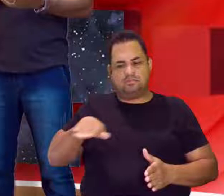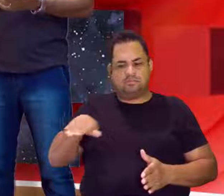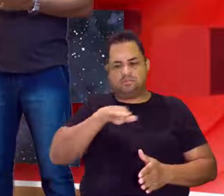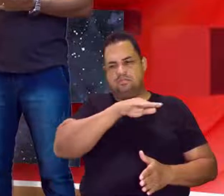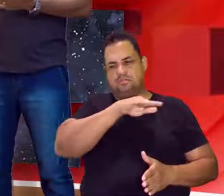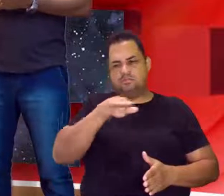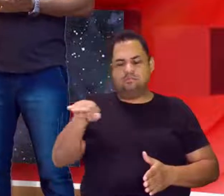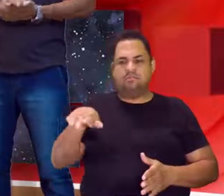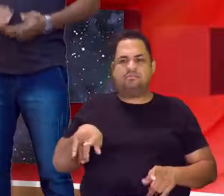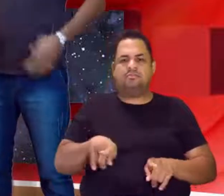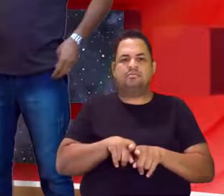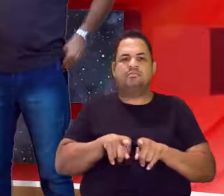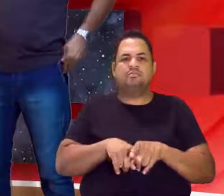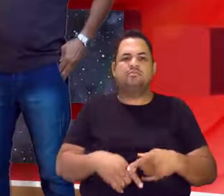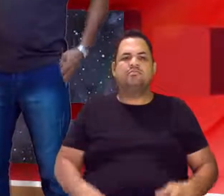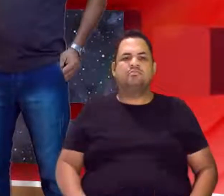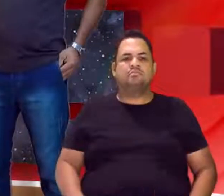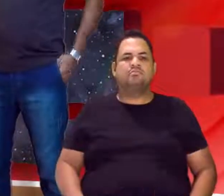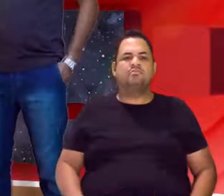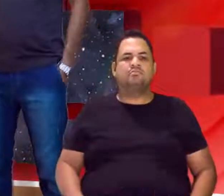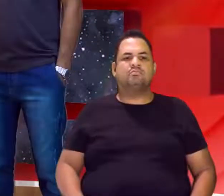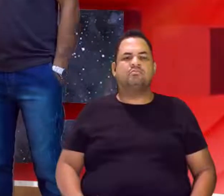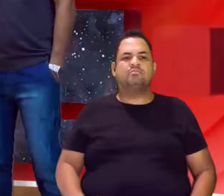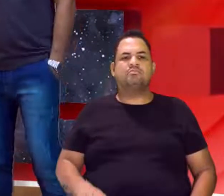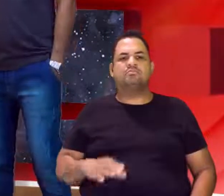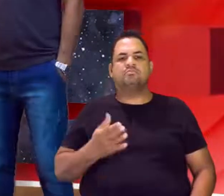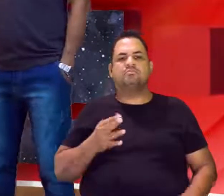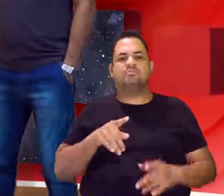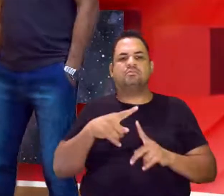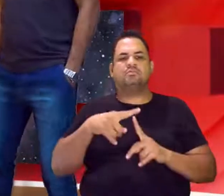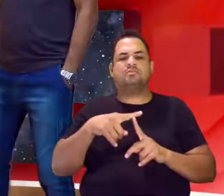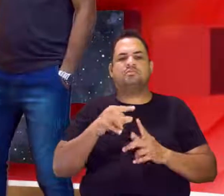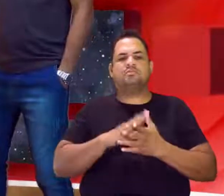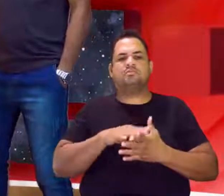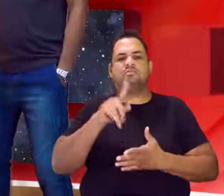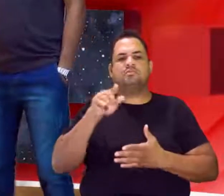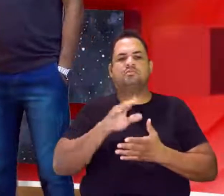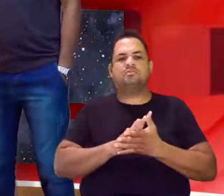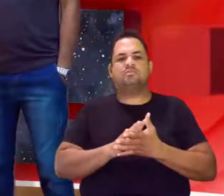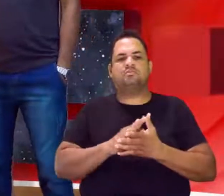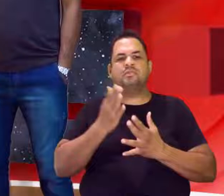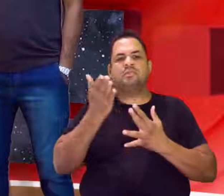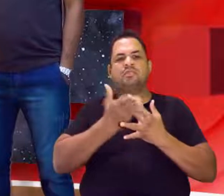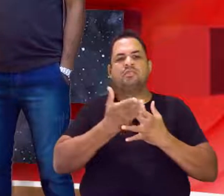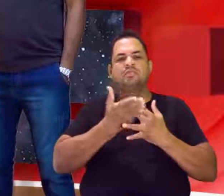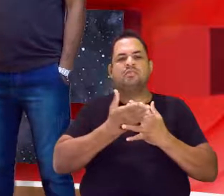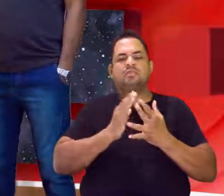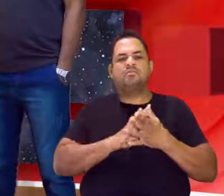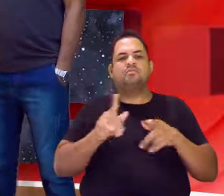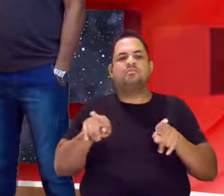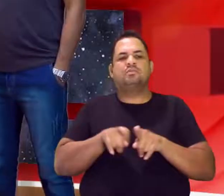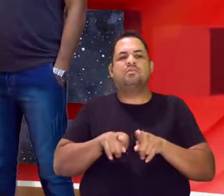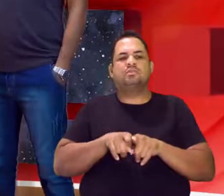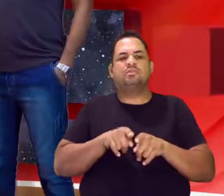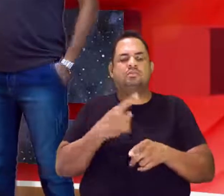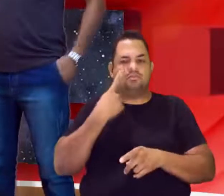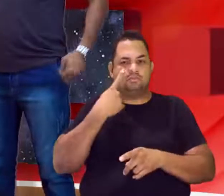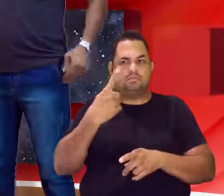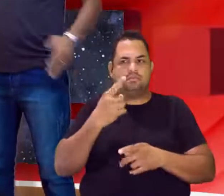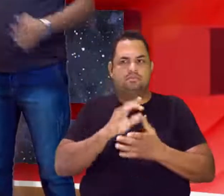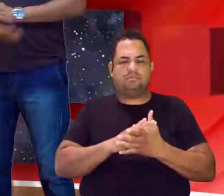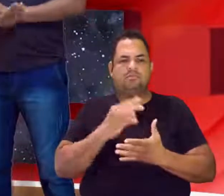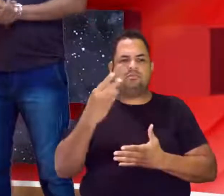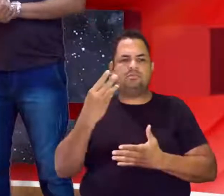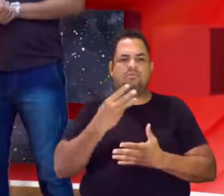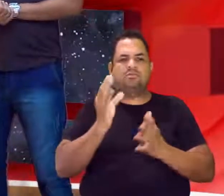colunas horizontais, né? E tem o histograma, que é um tipo de gráfico que trabalha com intervalos. Isso aí você também vai ver aí na